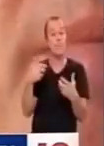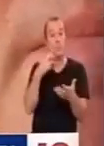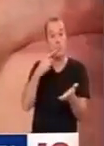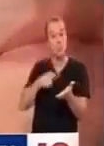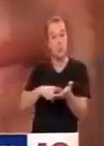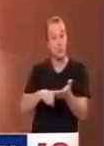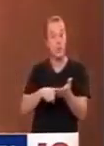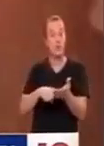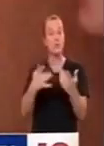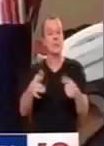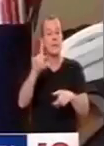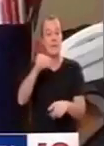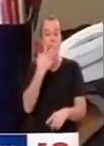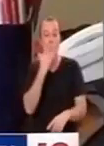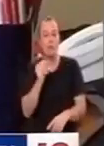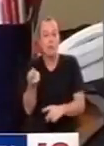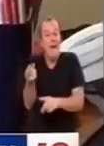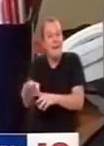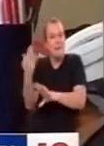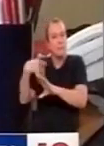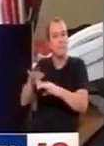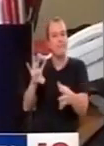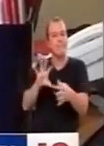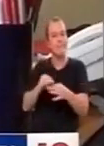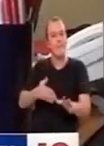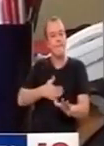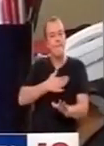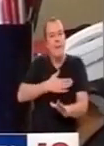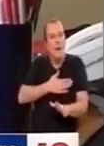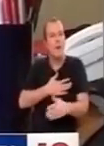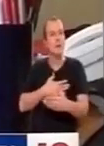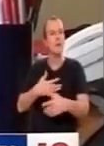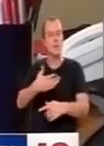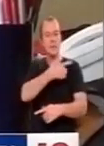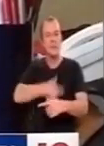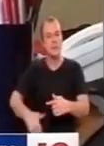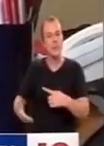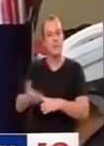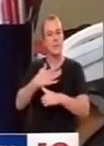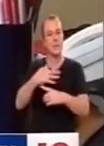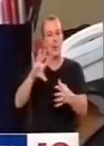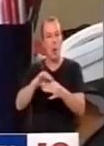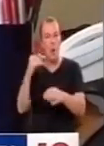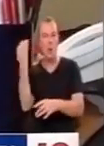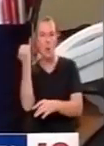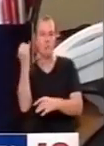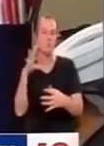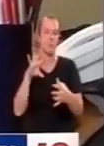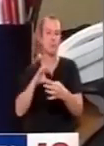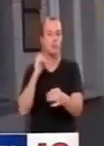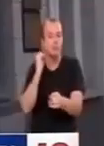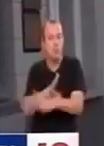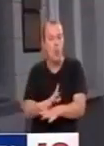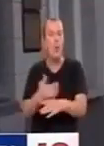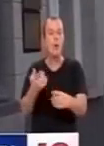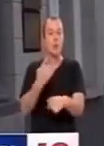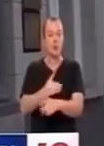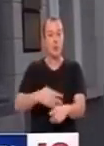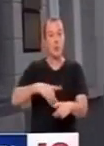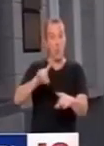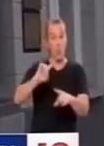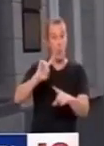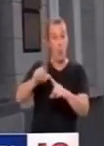antigos alunos que escolheu uma carreira na diplomacia ou nas instituições comunitárias depois de passar pela escola que todos os anos